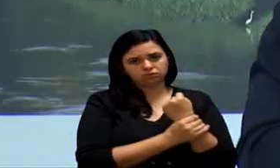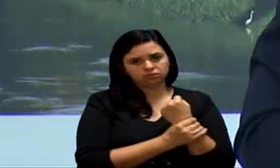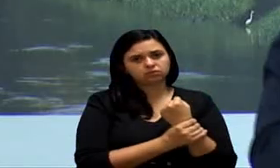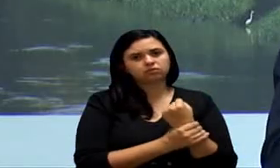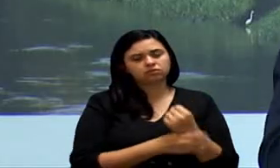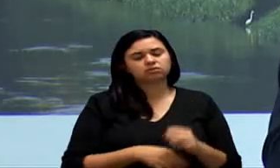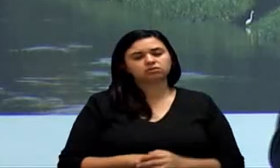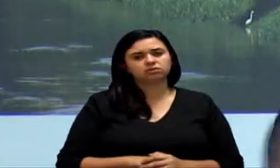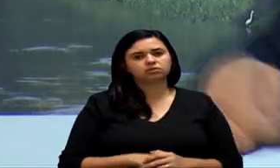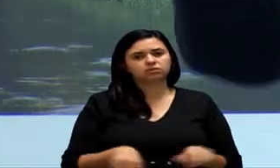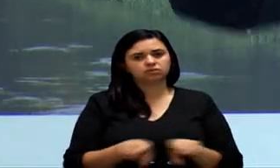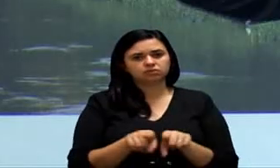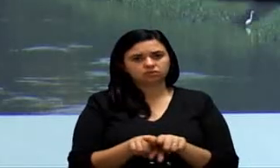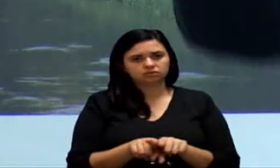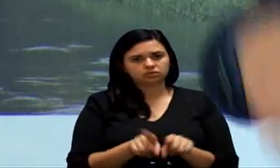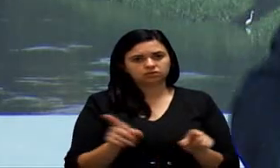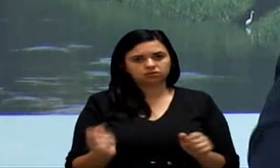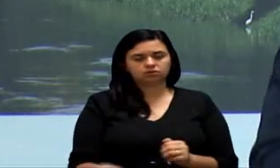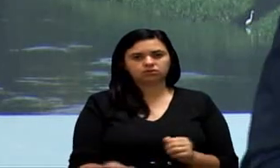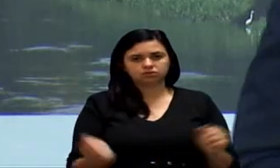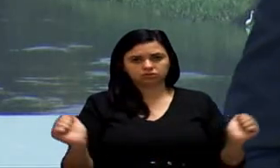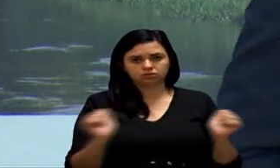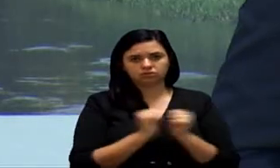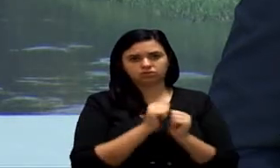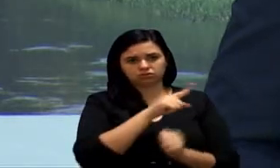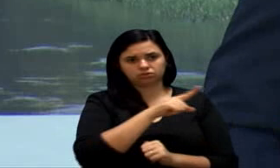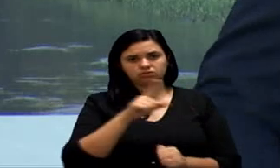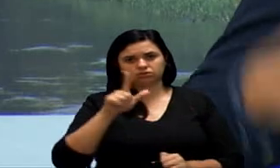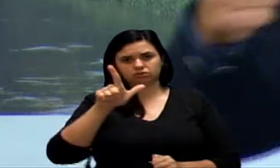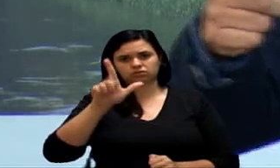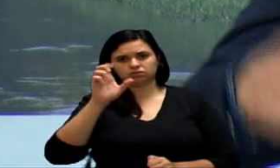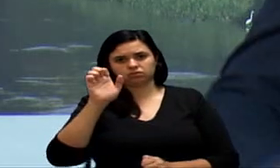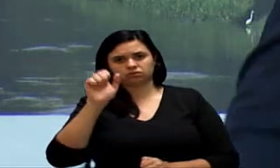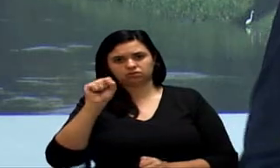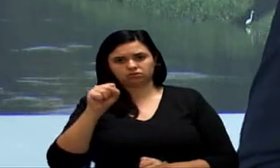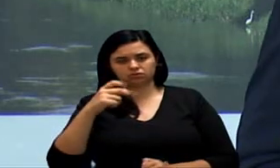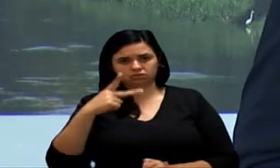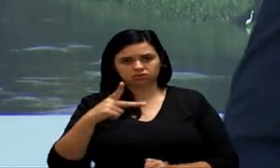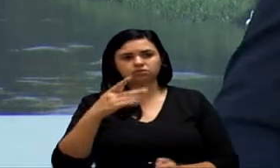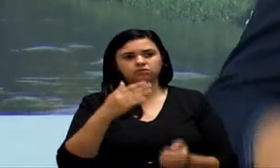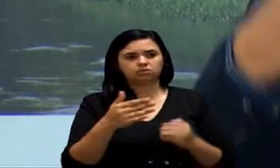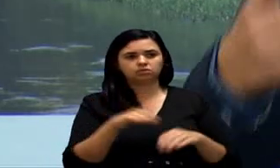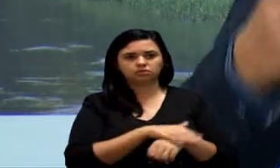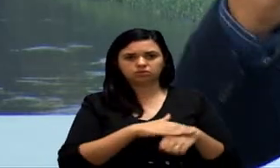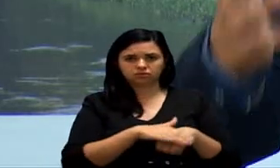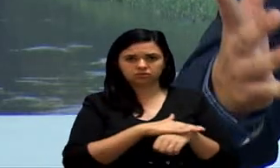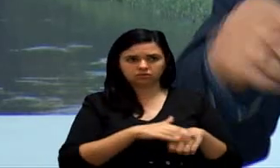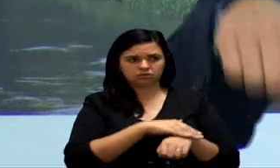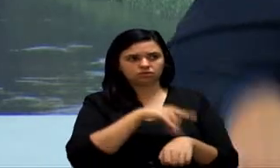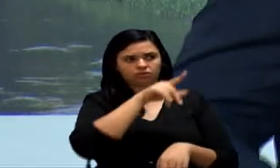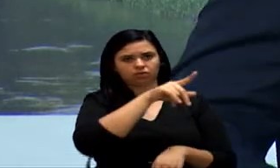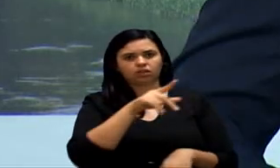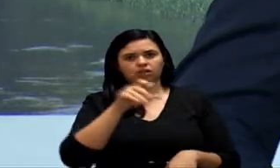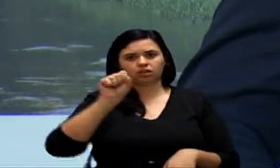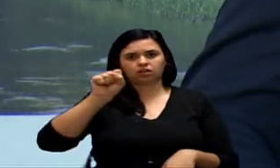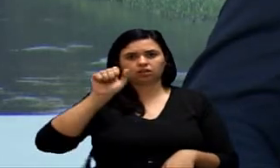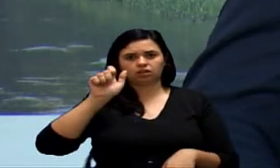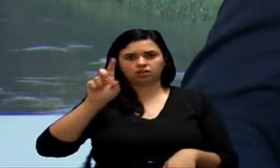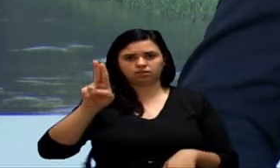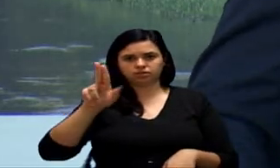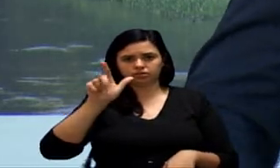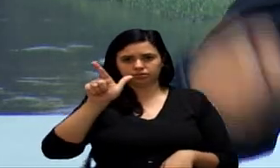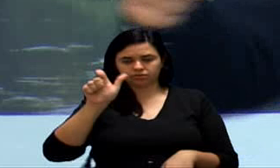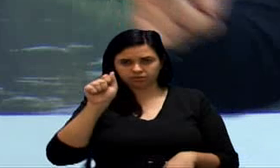compartilhou esse projeto de lei e foi falar comigo lá na Lesp? Ficou mais de 2 horas comigo? Sula Miranda, a rainha dos